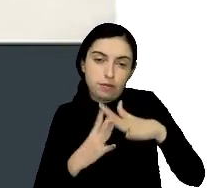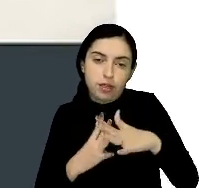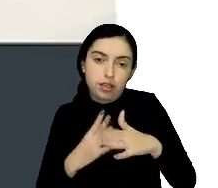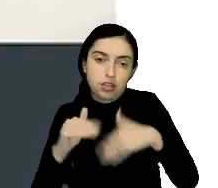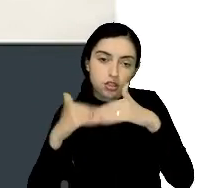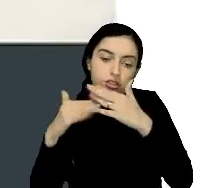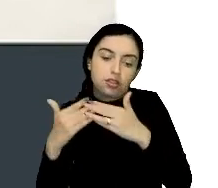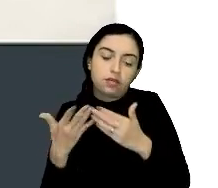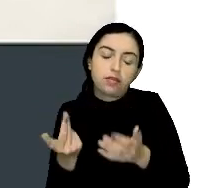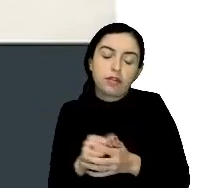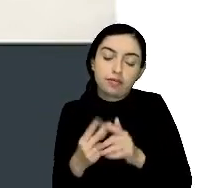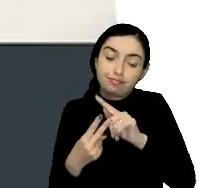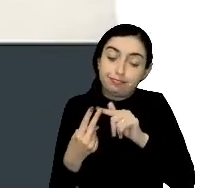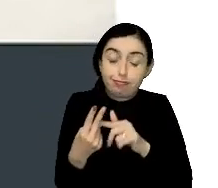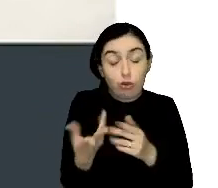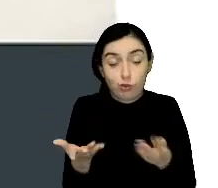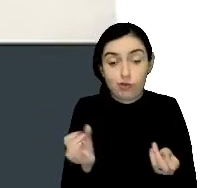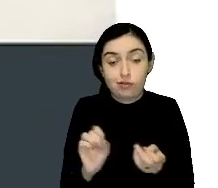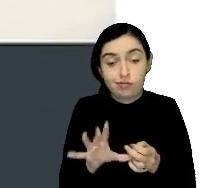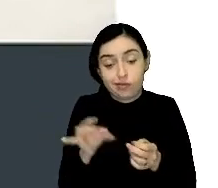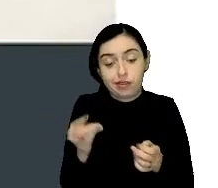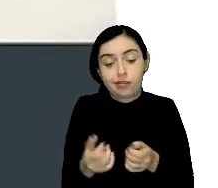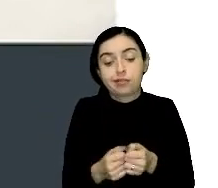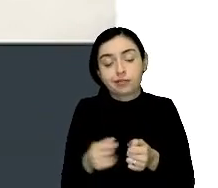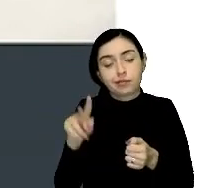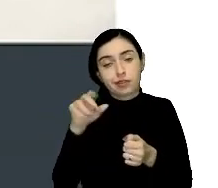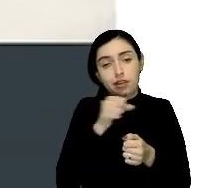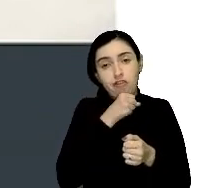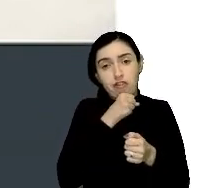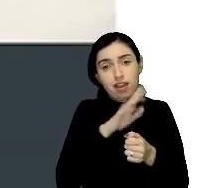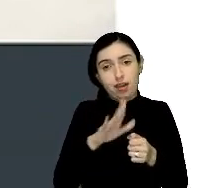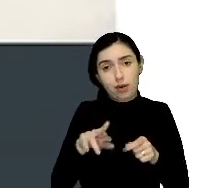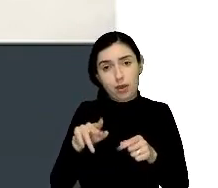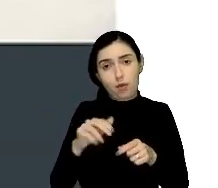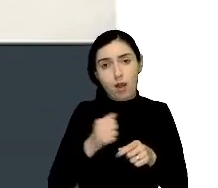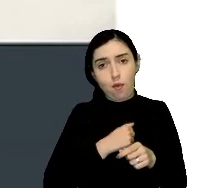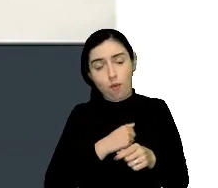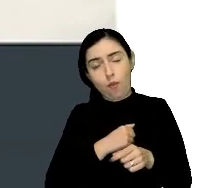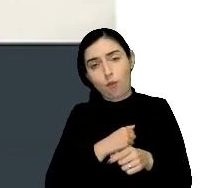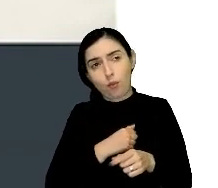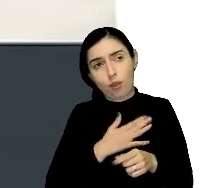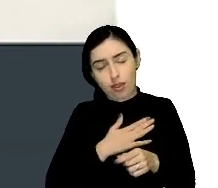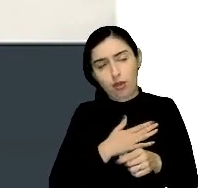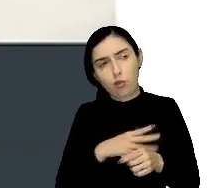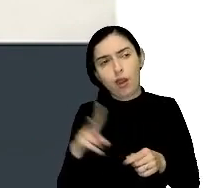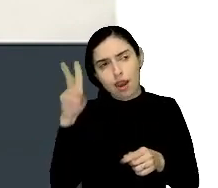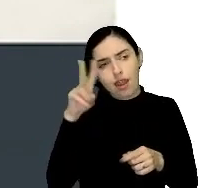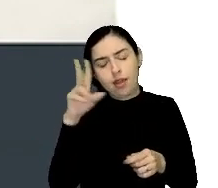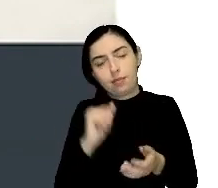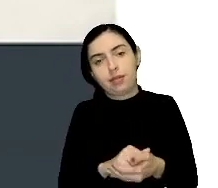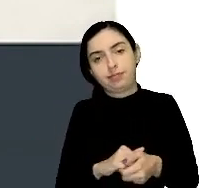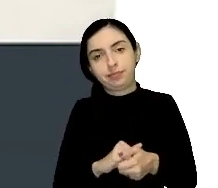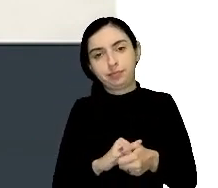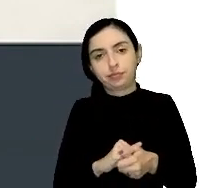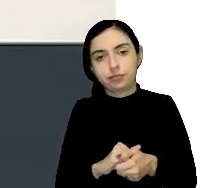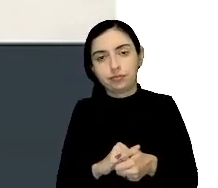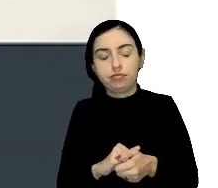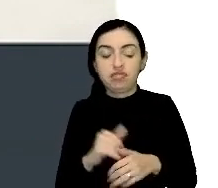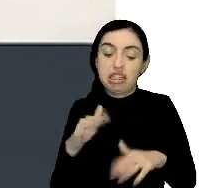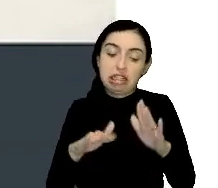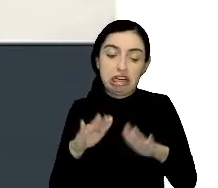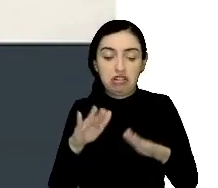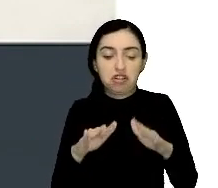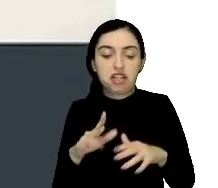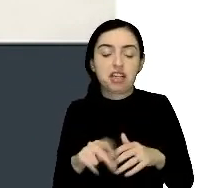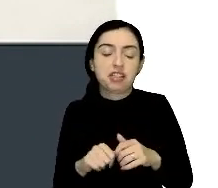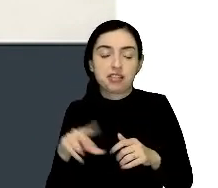Tostines, que só quem é mais velho que você, que nem eu, lembra. Né? Você é mais novo, você não lembra do Tostines. Talvez o Walter lembre